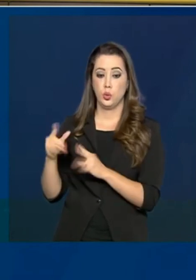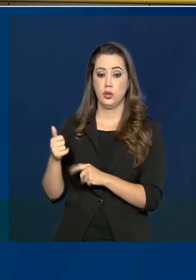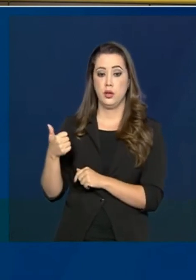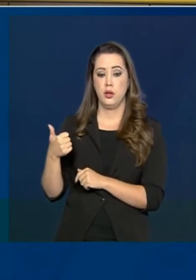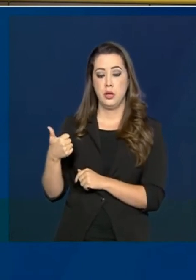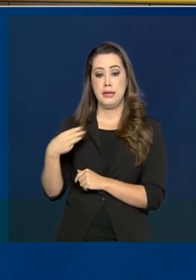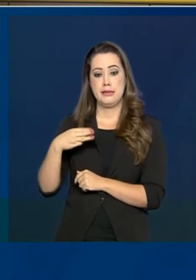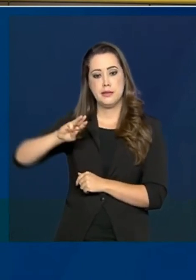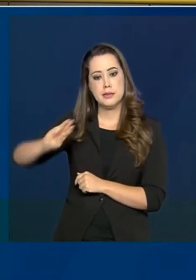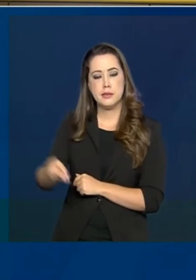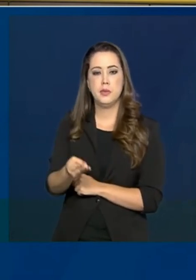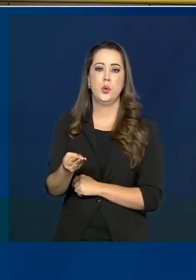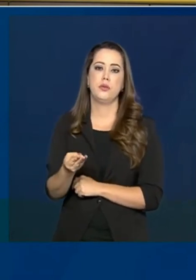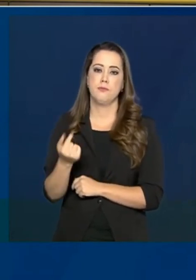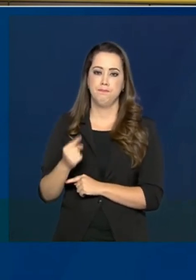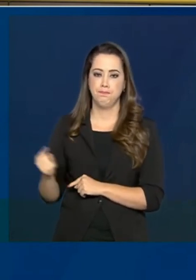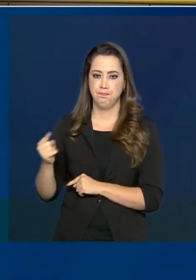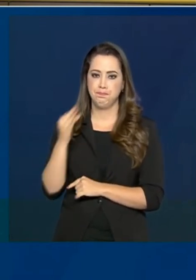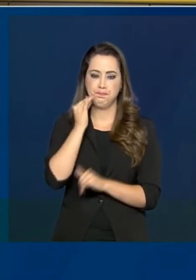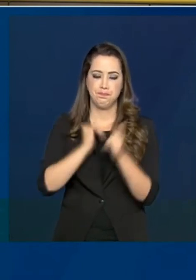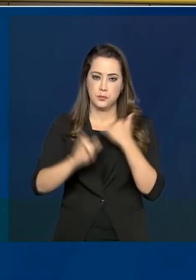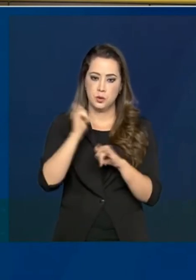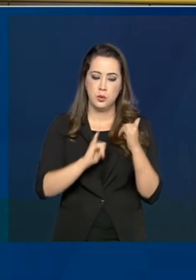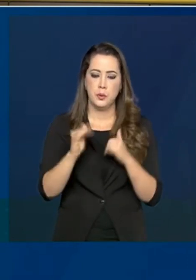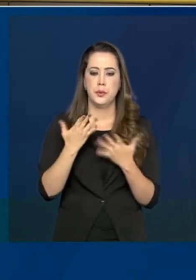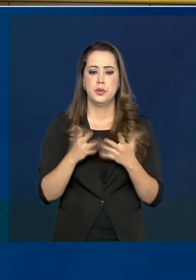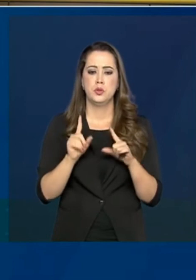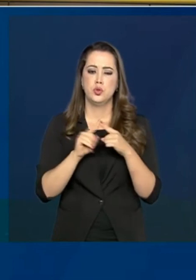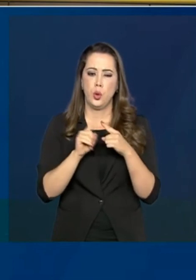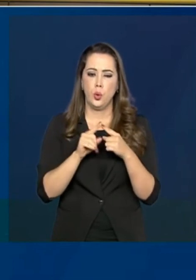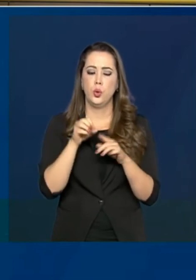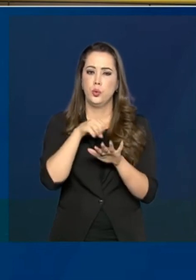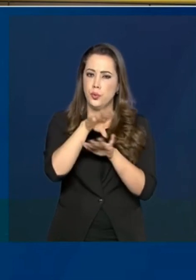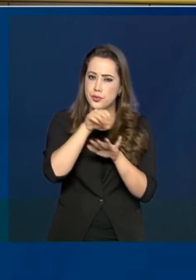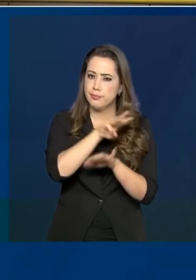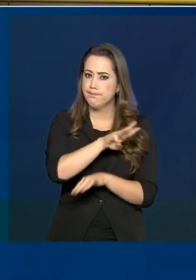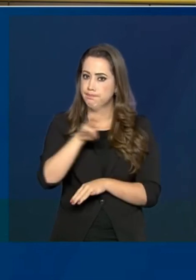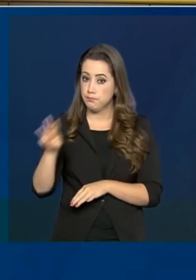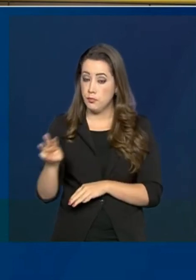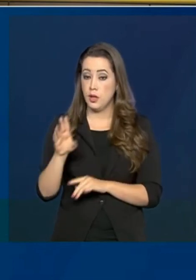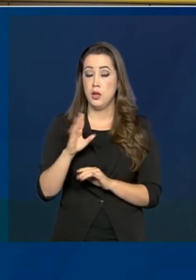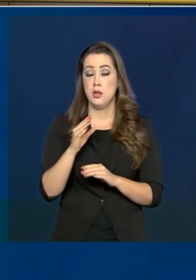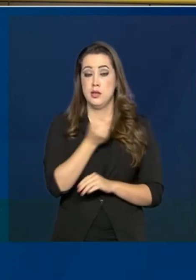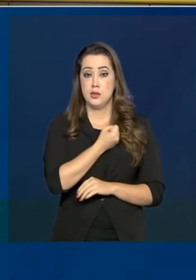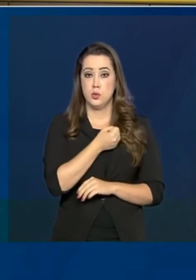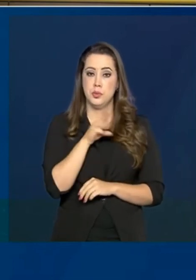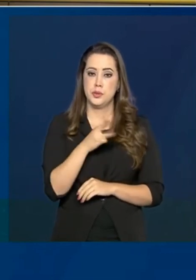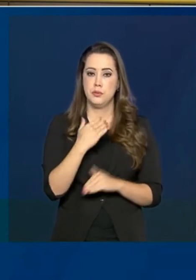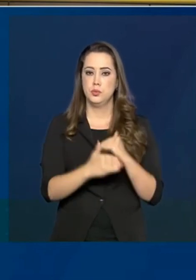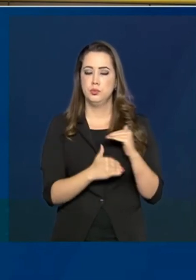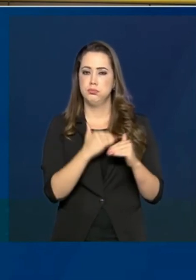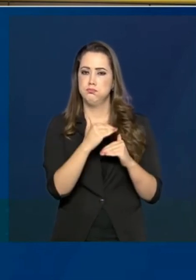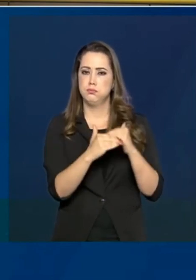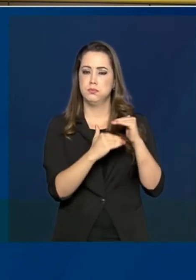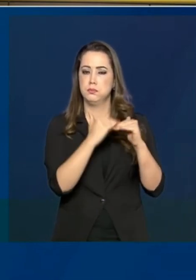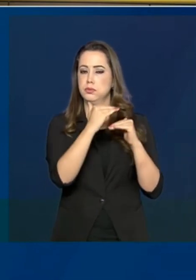13.181.473 exames realizados no Brasil, contabilizados pelos sistemas de informação. Esse número ele vem crescendo e principalmente